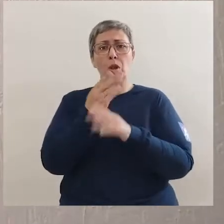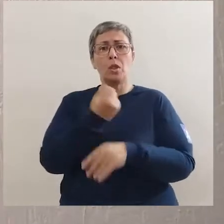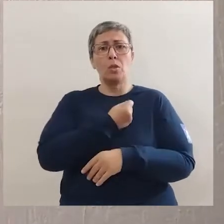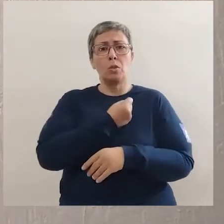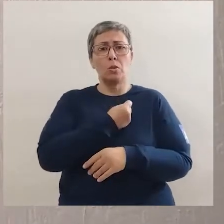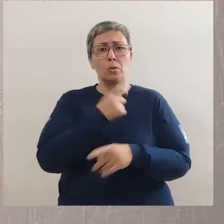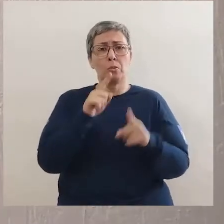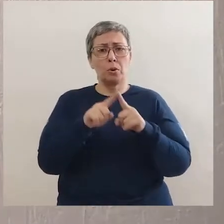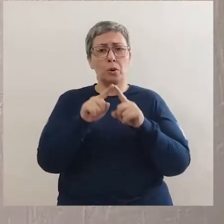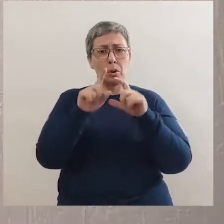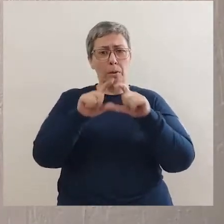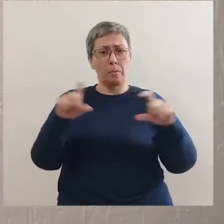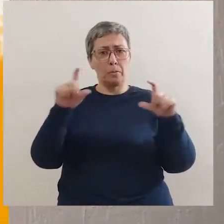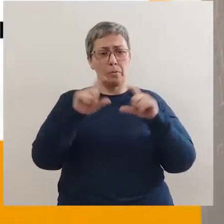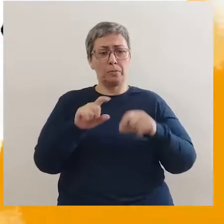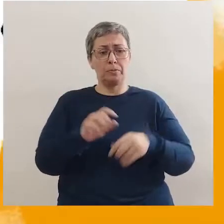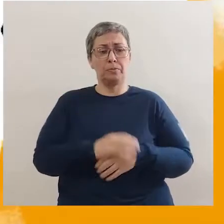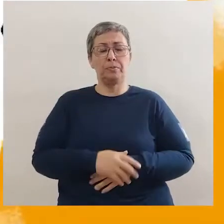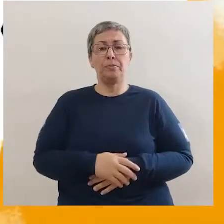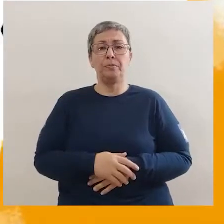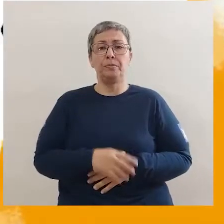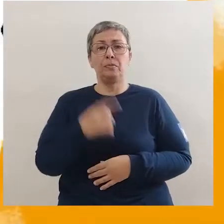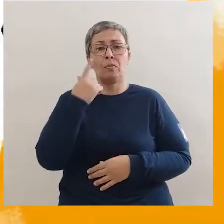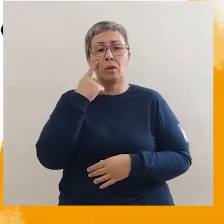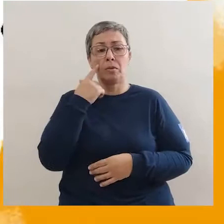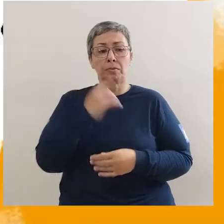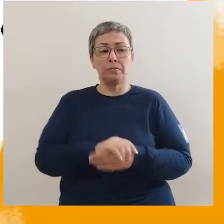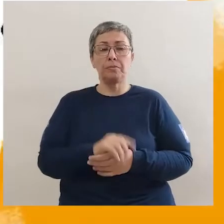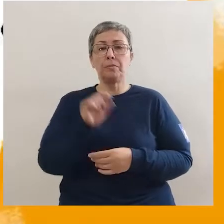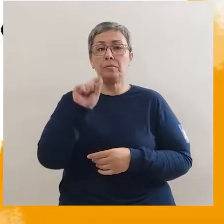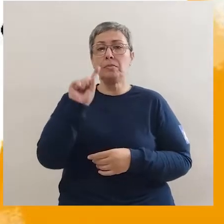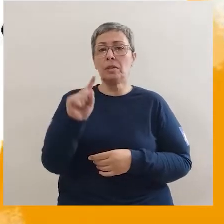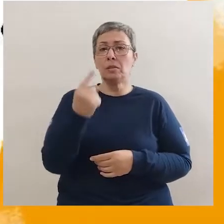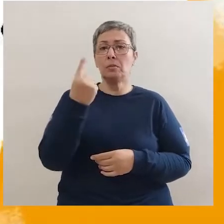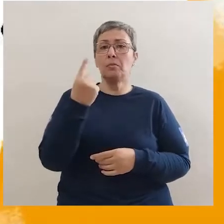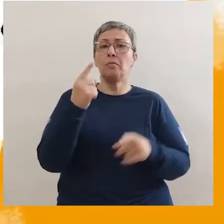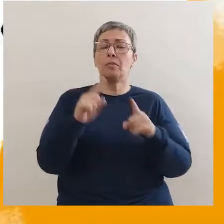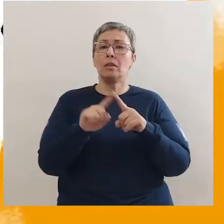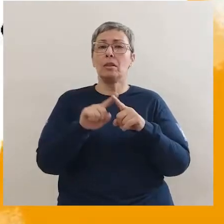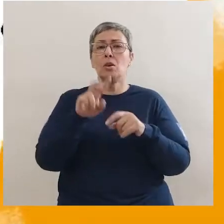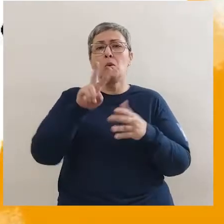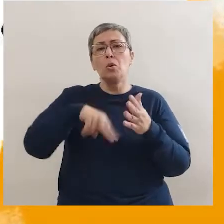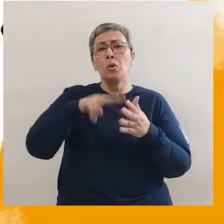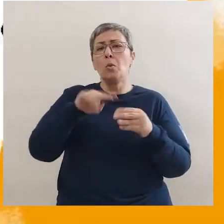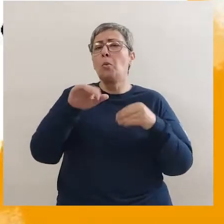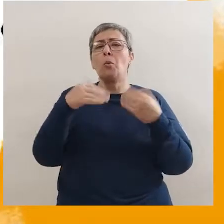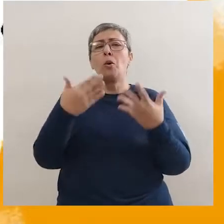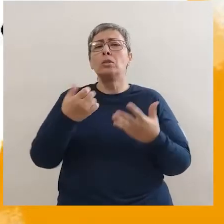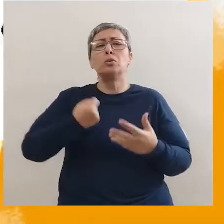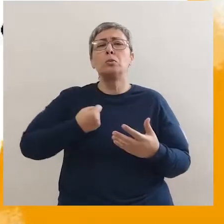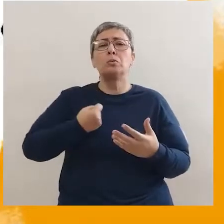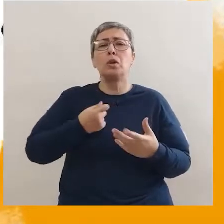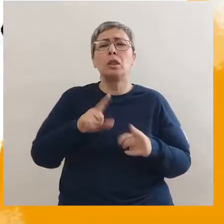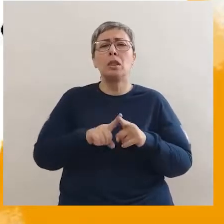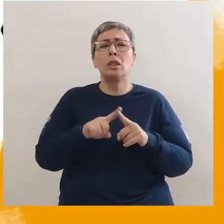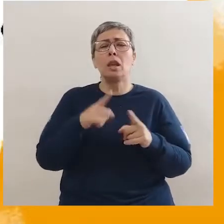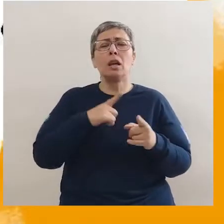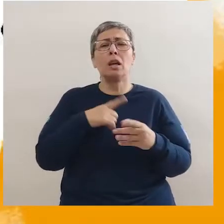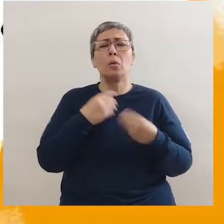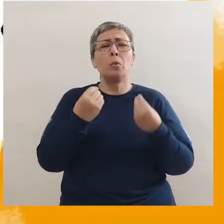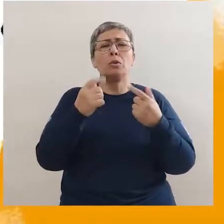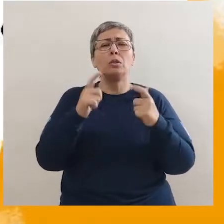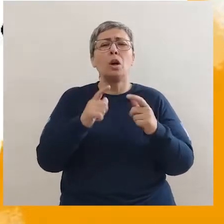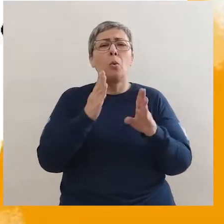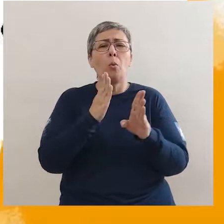nos trechos que eu vou colocar? Ó, dá uma olhadinha. Na primeira parte que eu li, onde que a gente pode ver número aí? Vocês conseguem localizar o